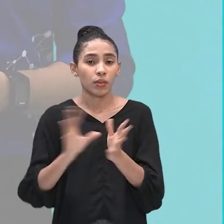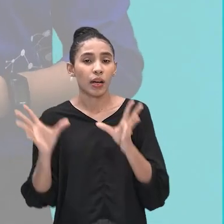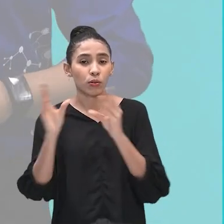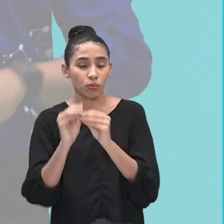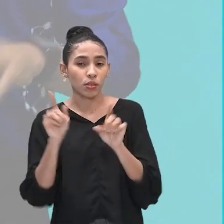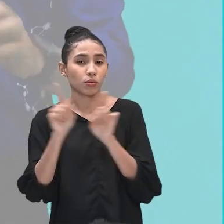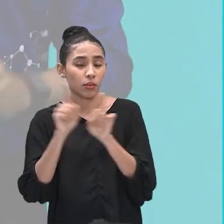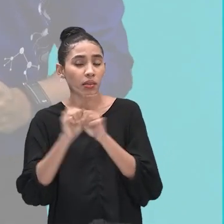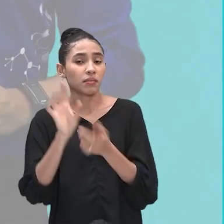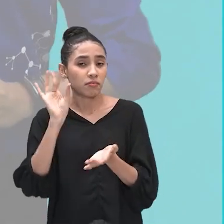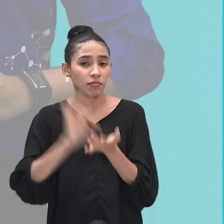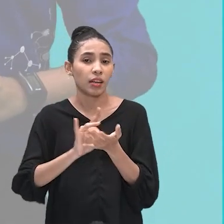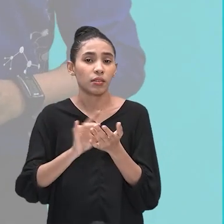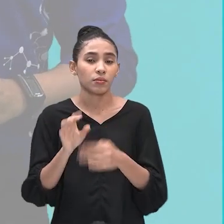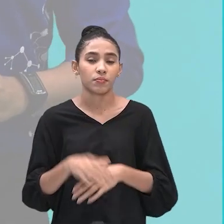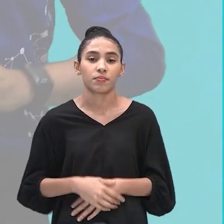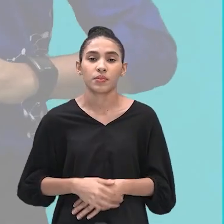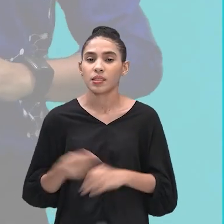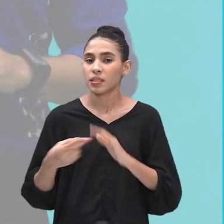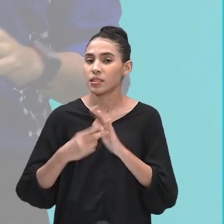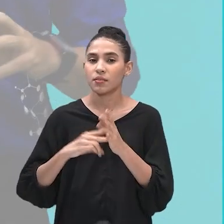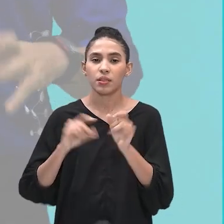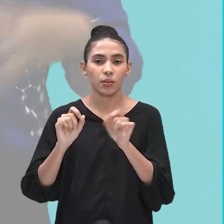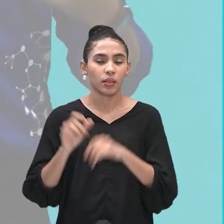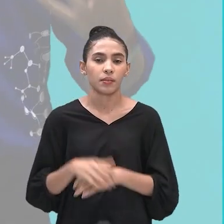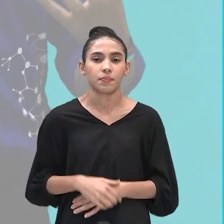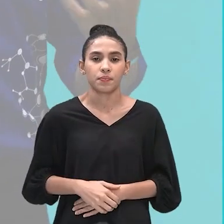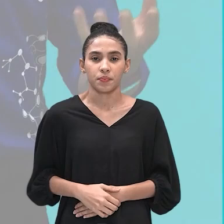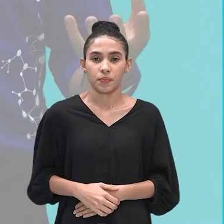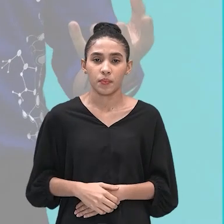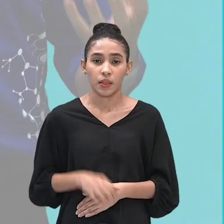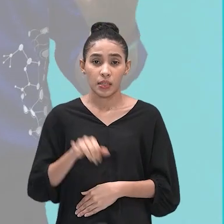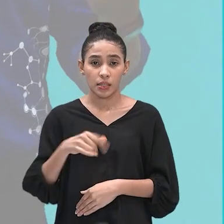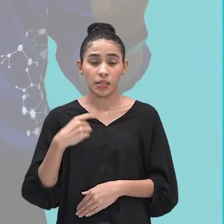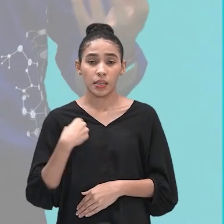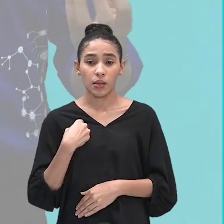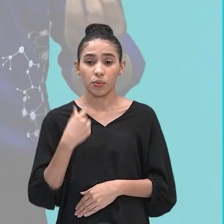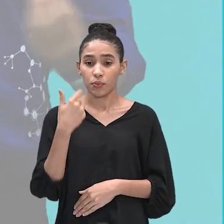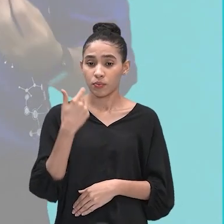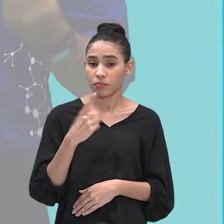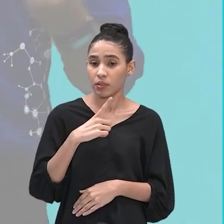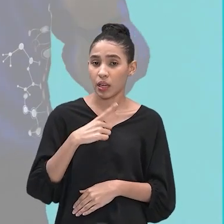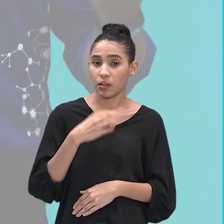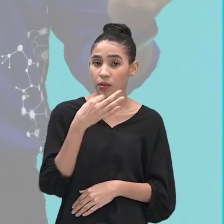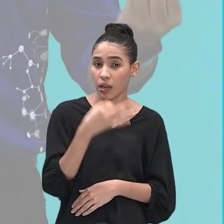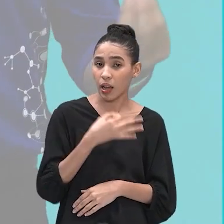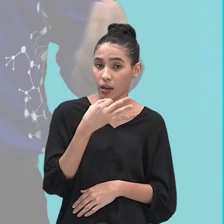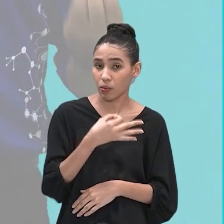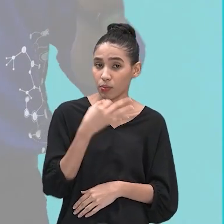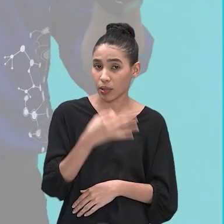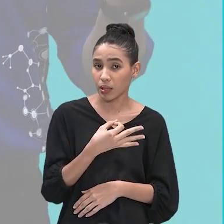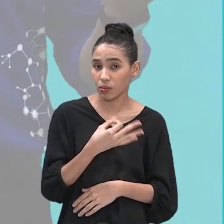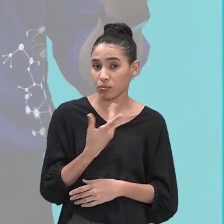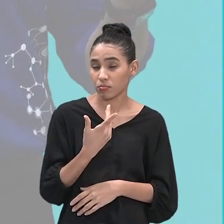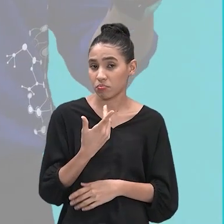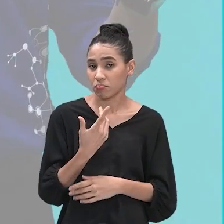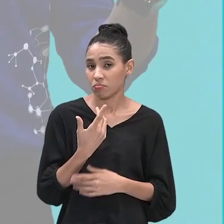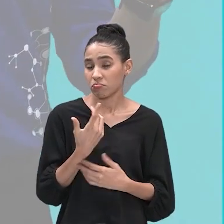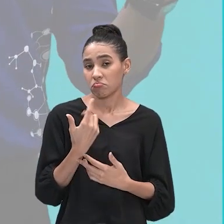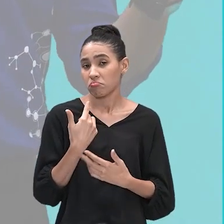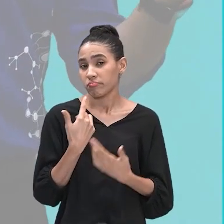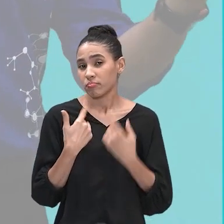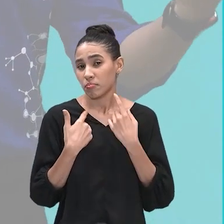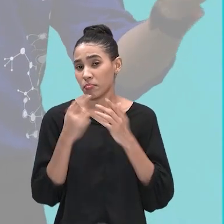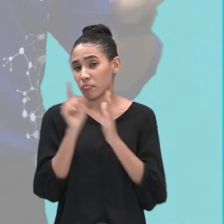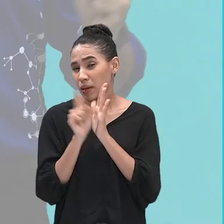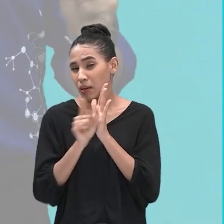necessariamente verdadeira. O que isso quer dizer, professor? Que se eu tenho um argumento, né, eu tenho algumas hipóteses, conclusões que eu